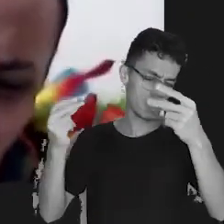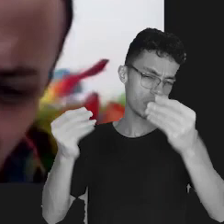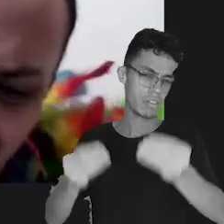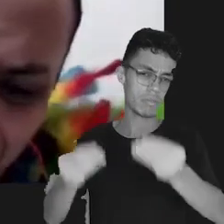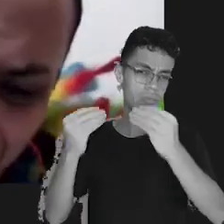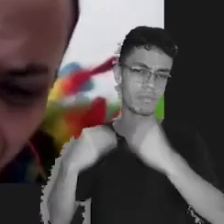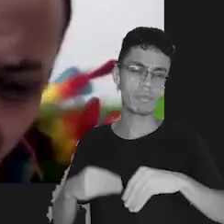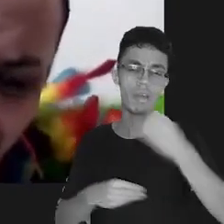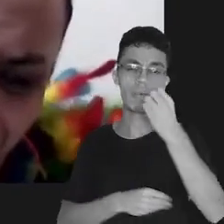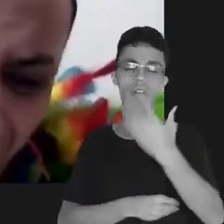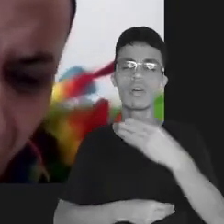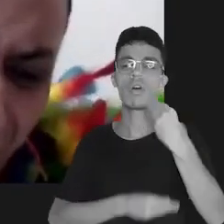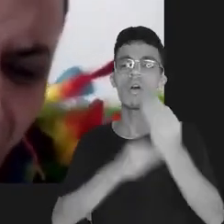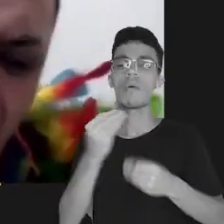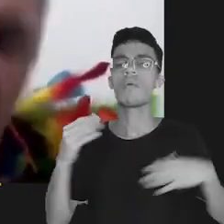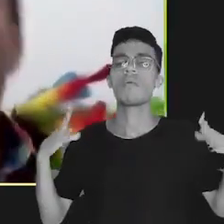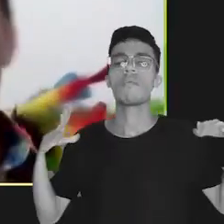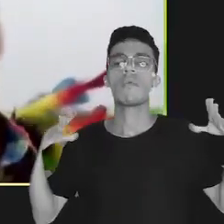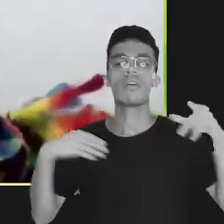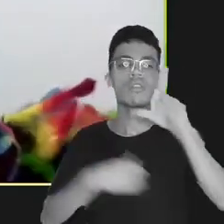E como esse pássaro morreria?